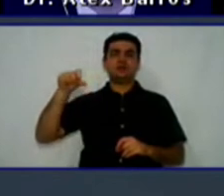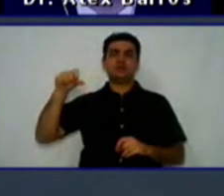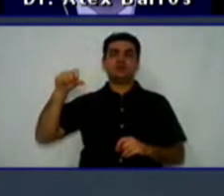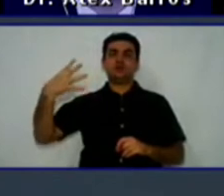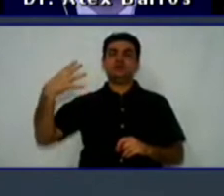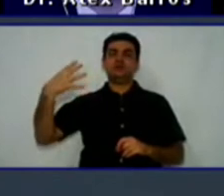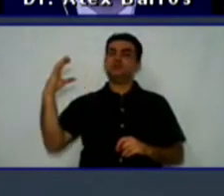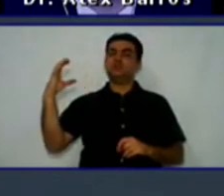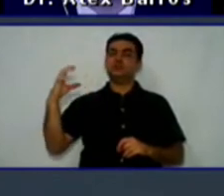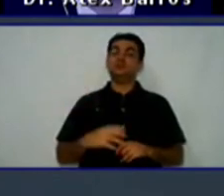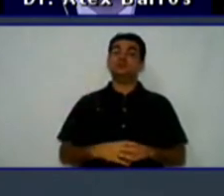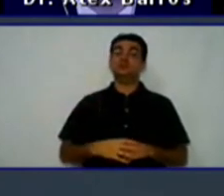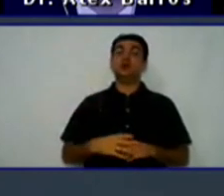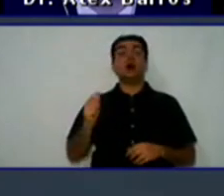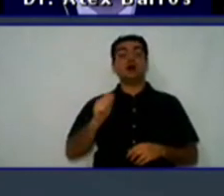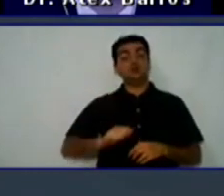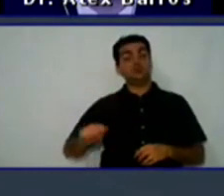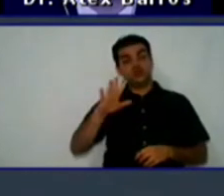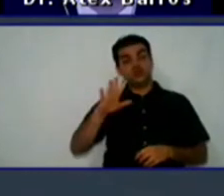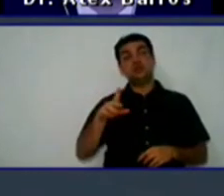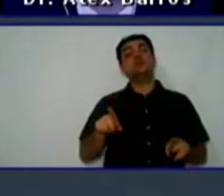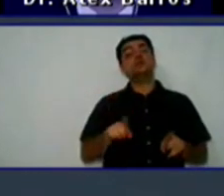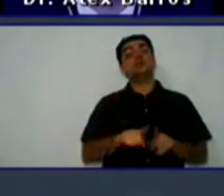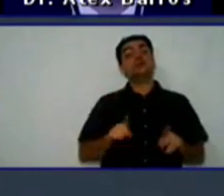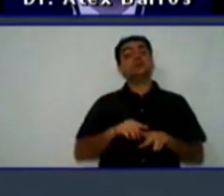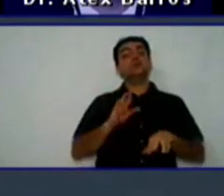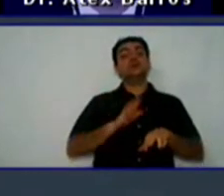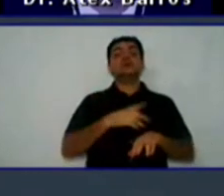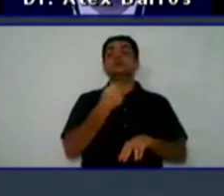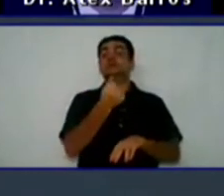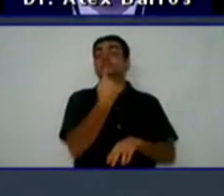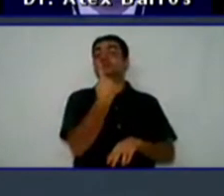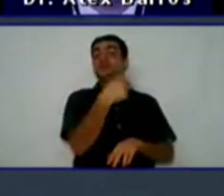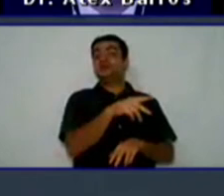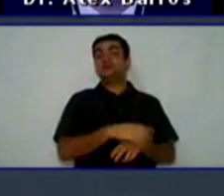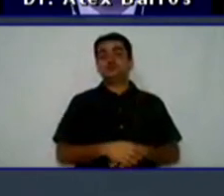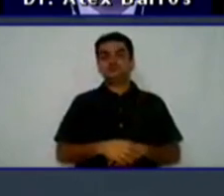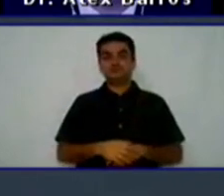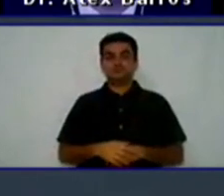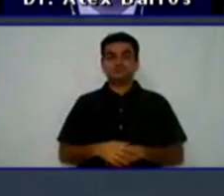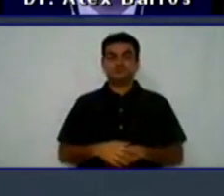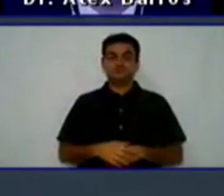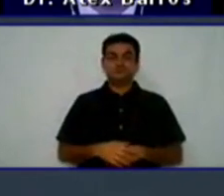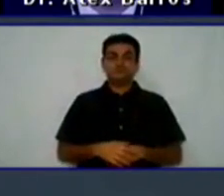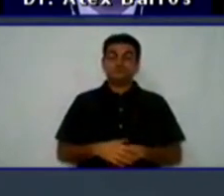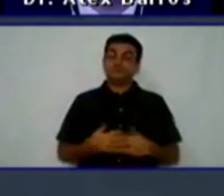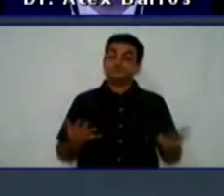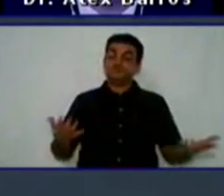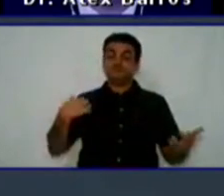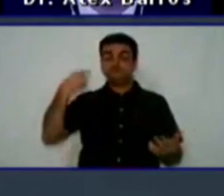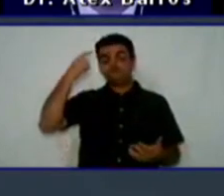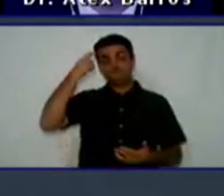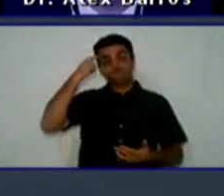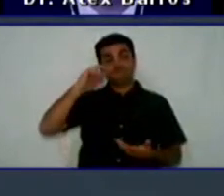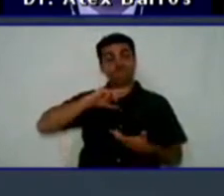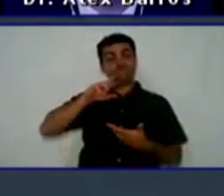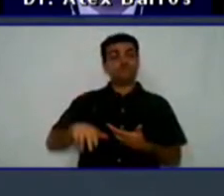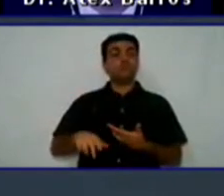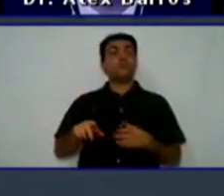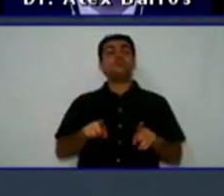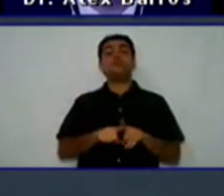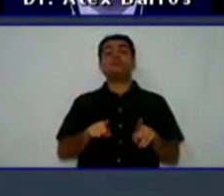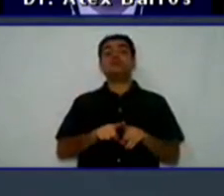R$ 5.216.995,94, atualizado e com recursos próprios. Ante a gravidade do conjunto de irregularidades e